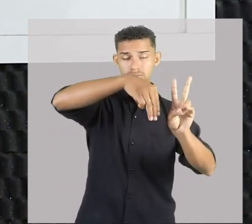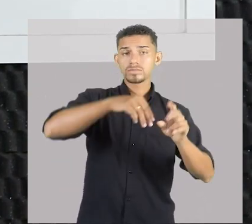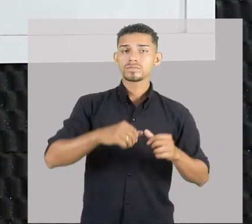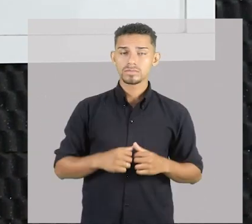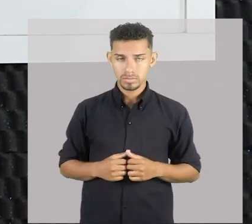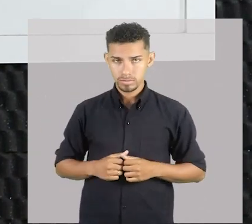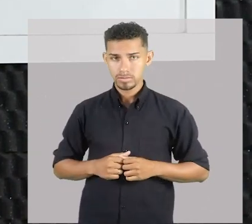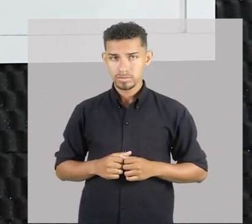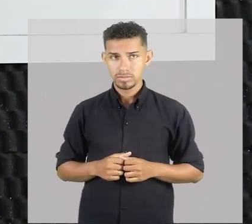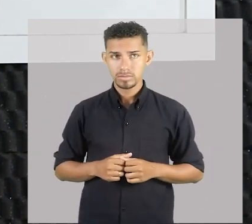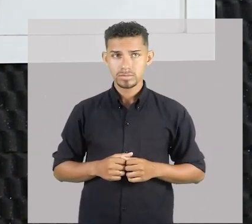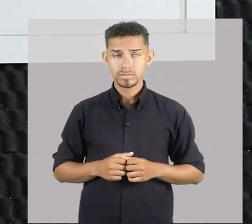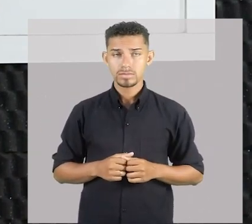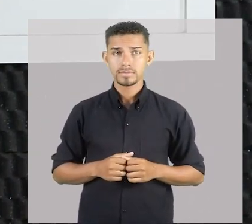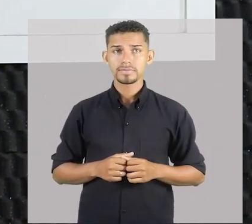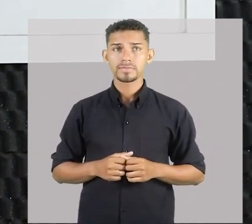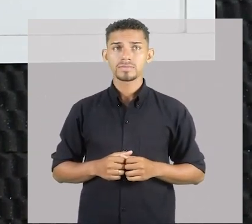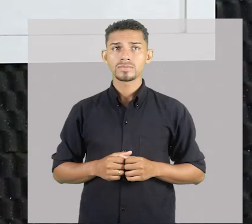aqui,